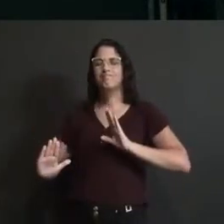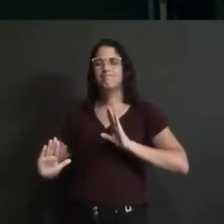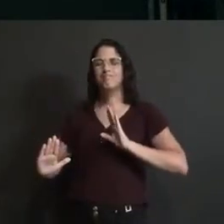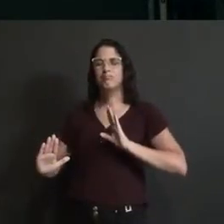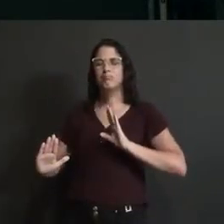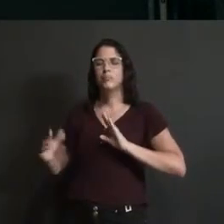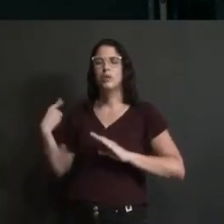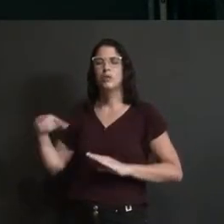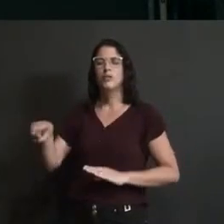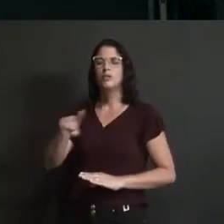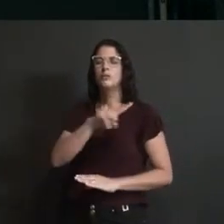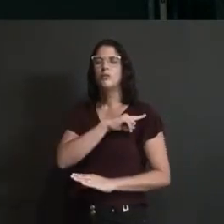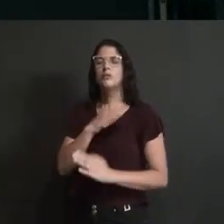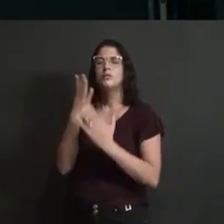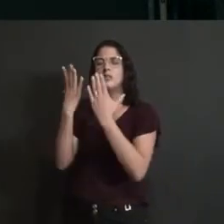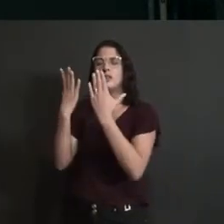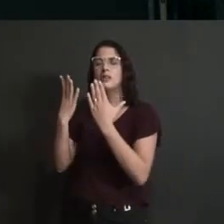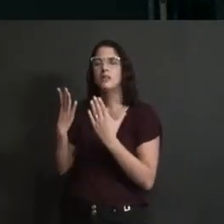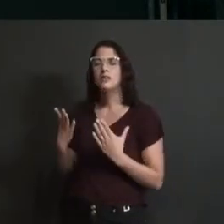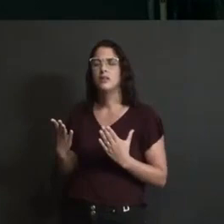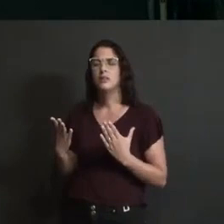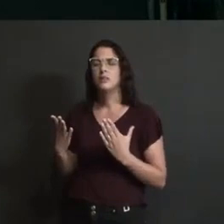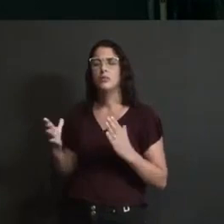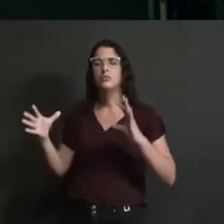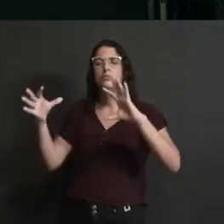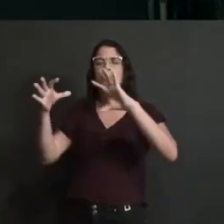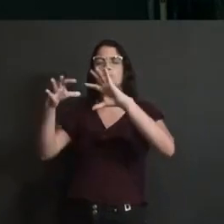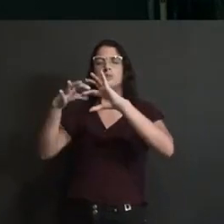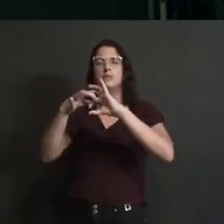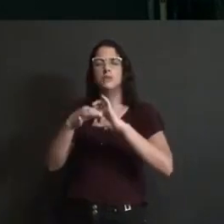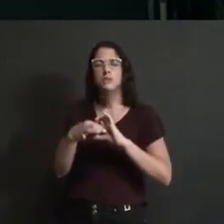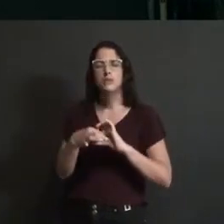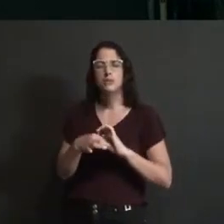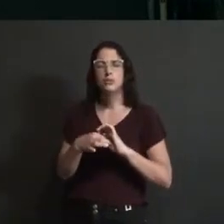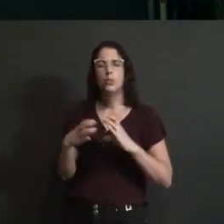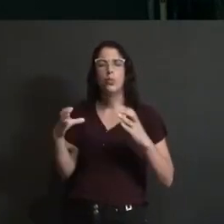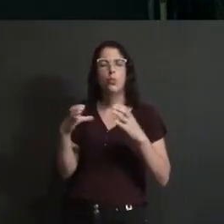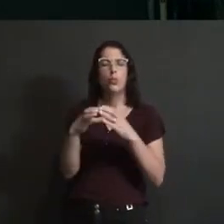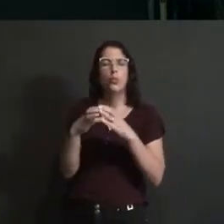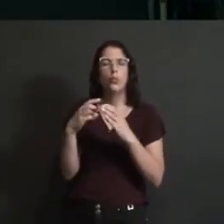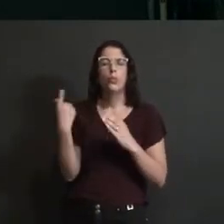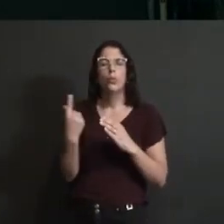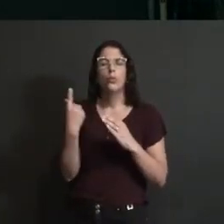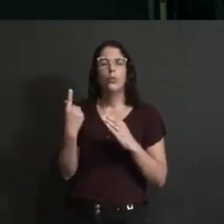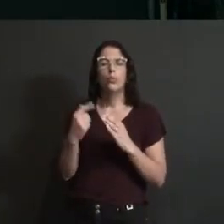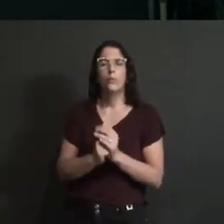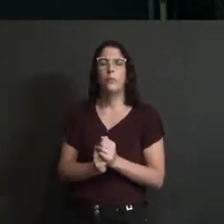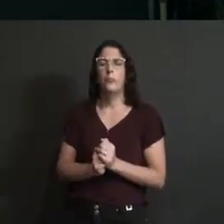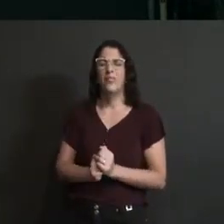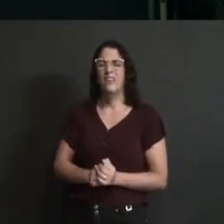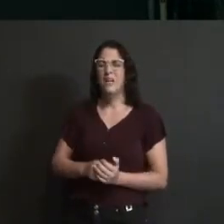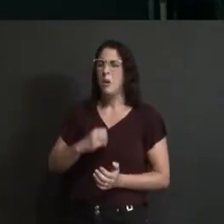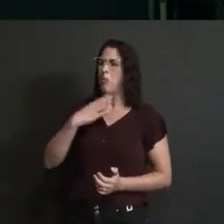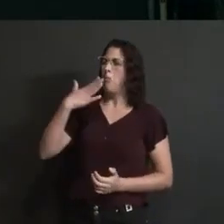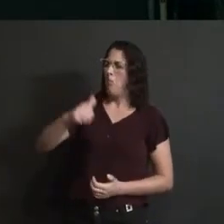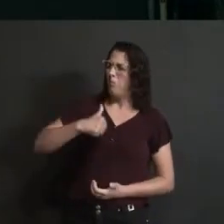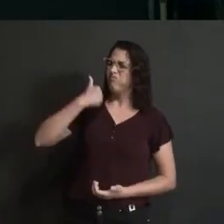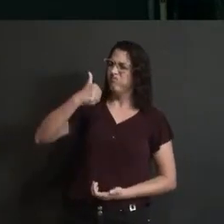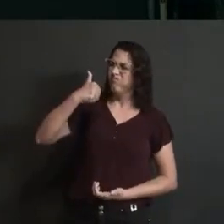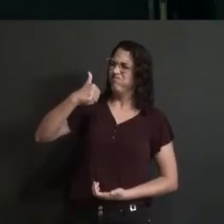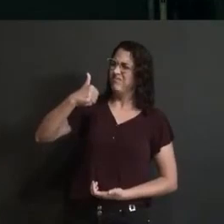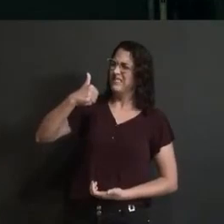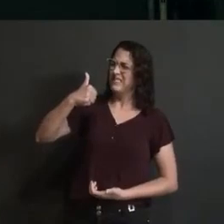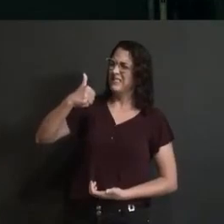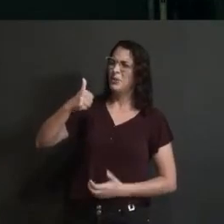E que nós queremos, Pai, como igreja, em unidade, dizer que valeu a pena, tem valido a pena, cada